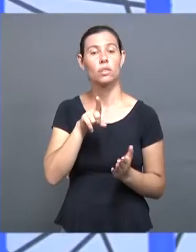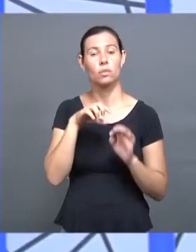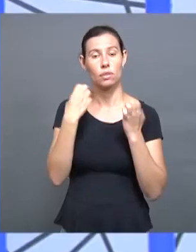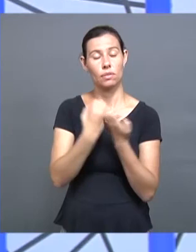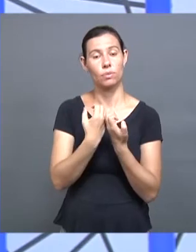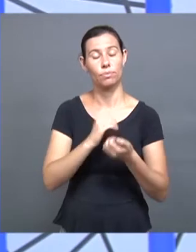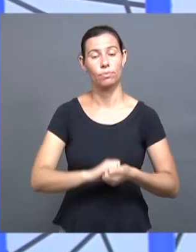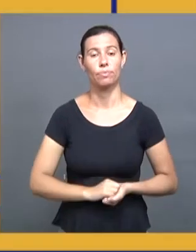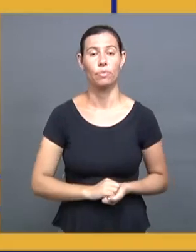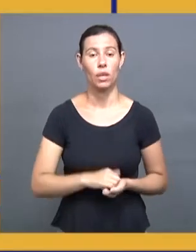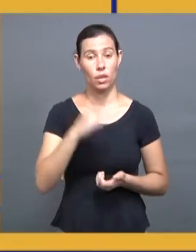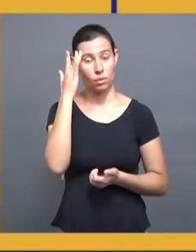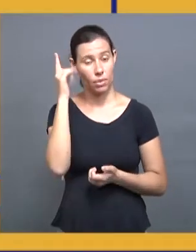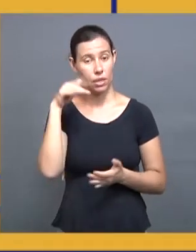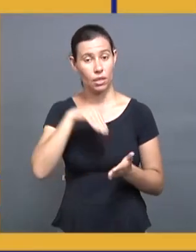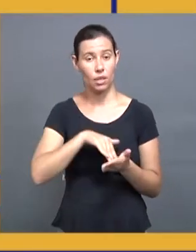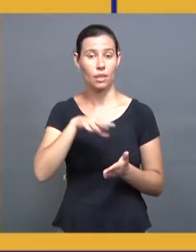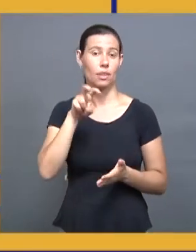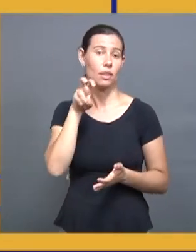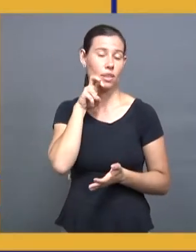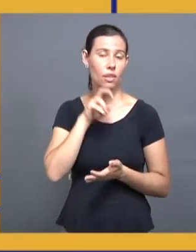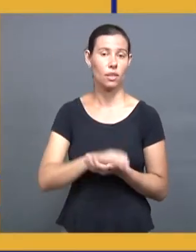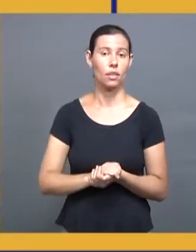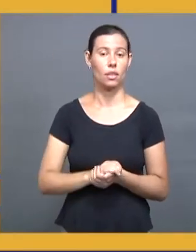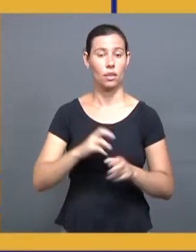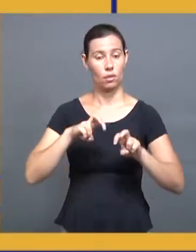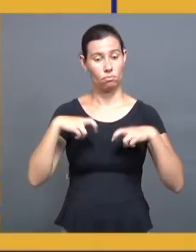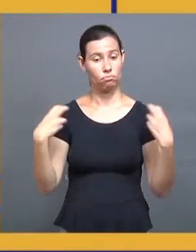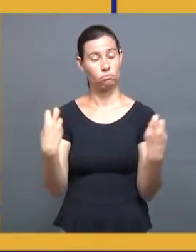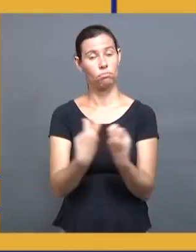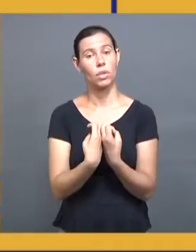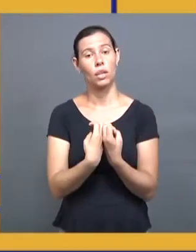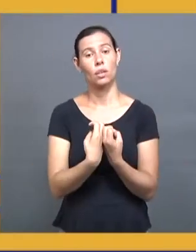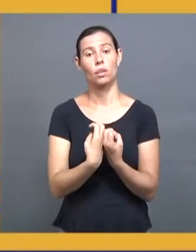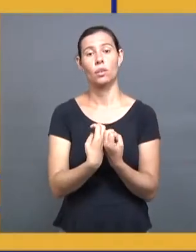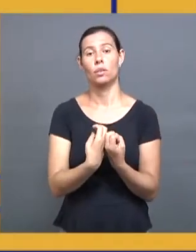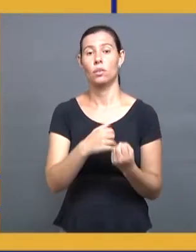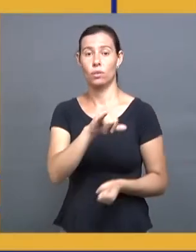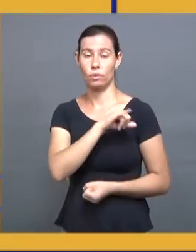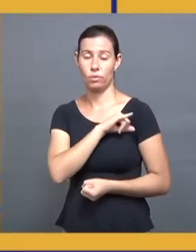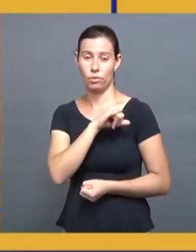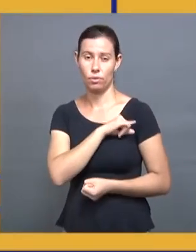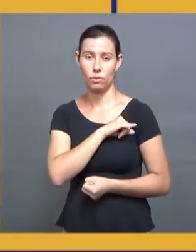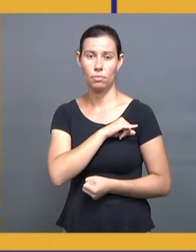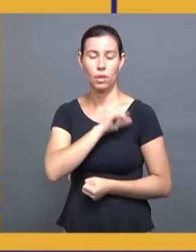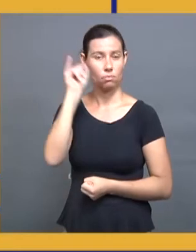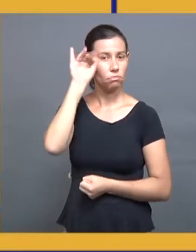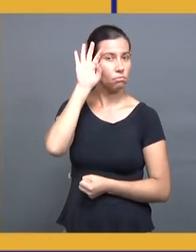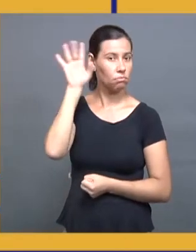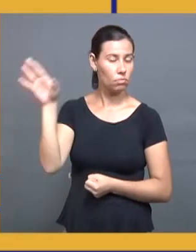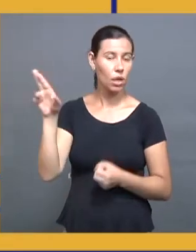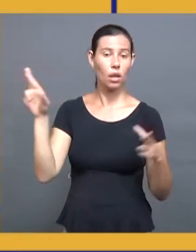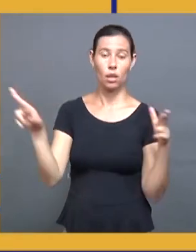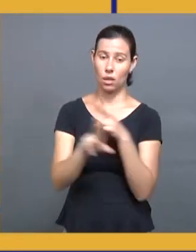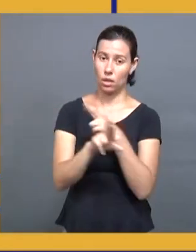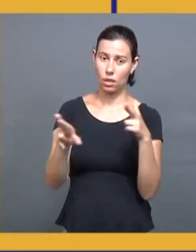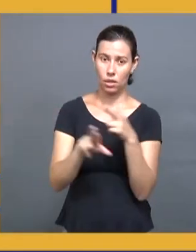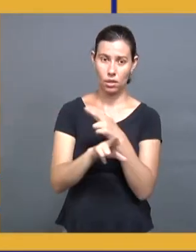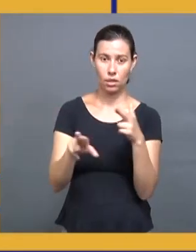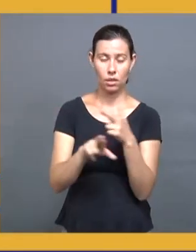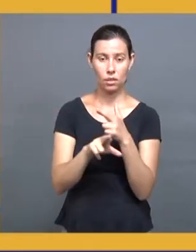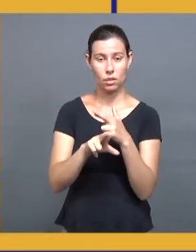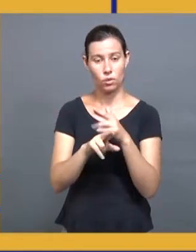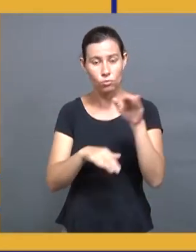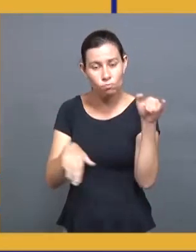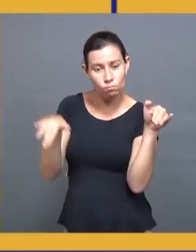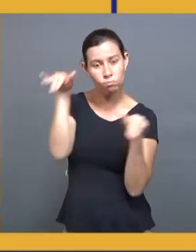De amanhã até quinta tem mais um ciclo de minorias da UFO no Campus Pontal. O evento visa refletir sobre as relações de dominação entre